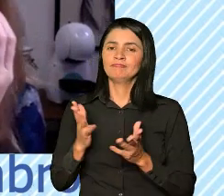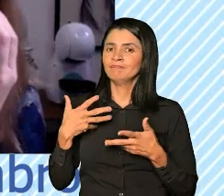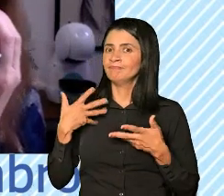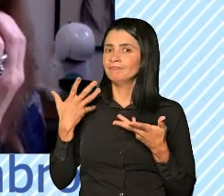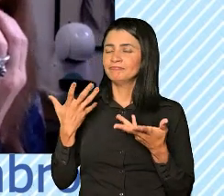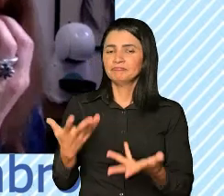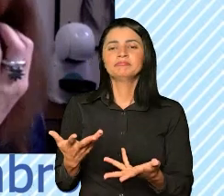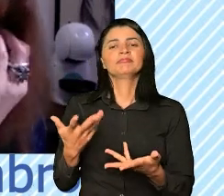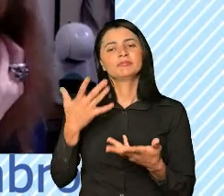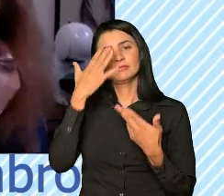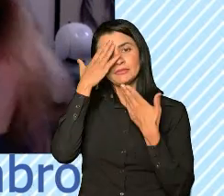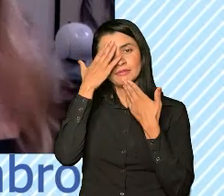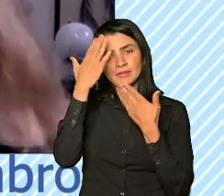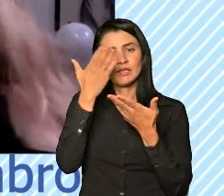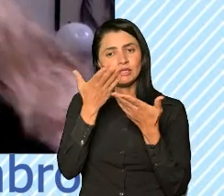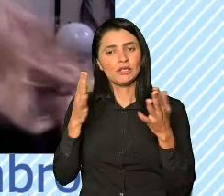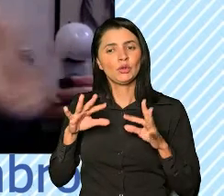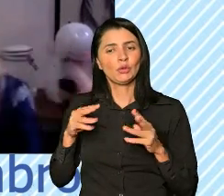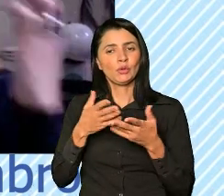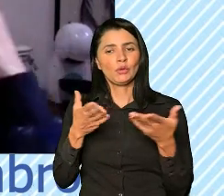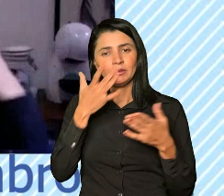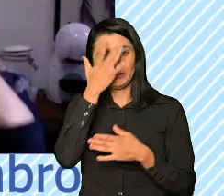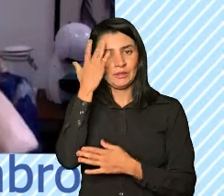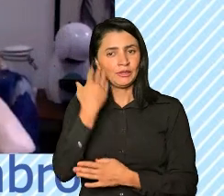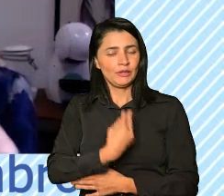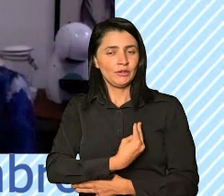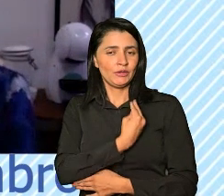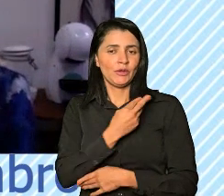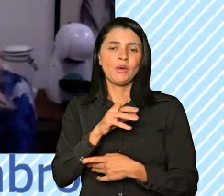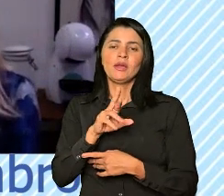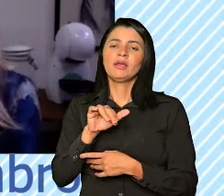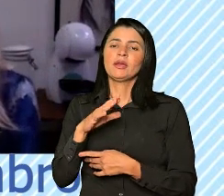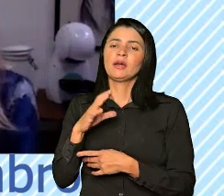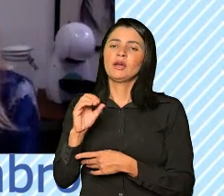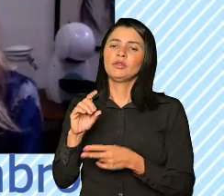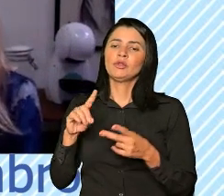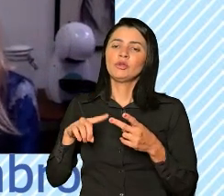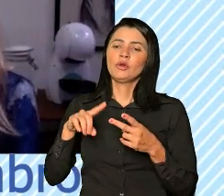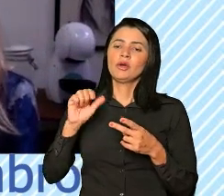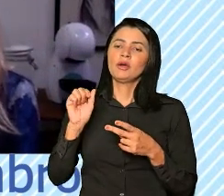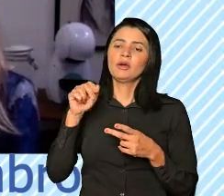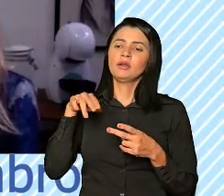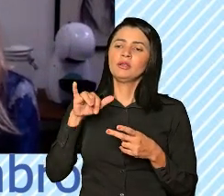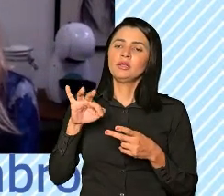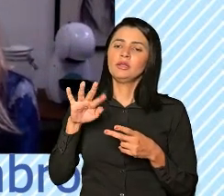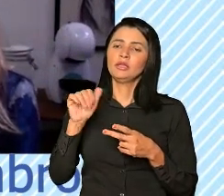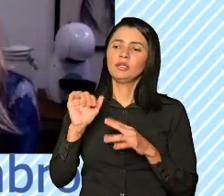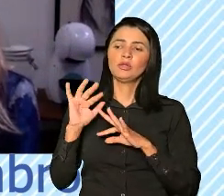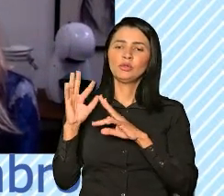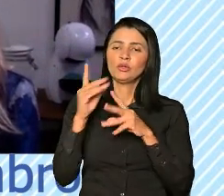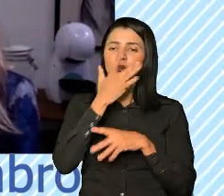gentil, agradeço os colegas de mesa, doutor Ricardo, doutora Anita e todos os presentes.